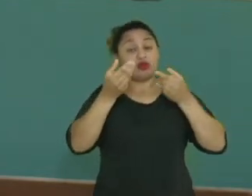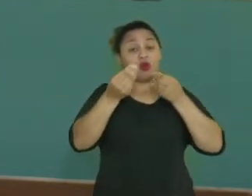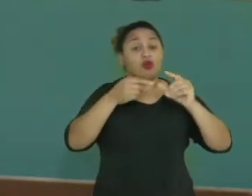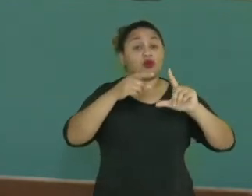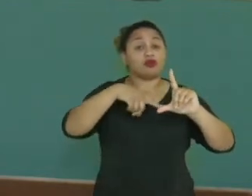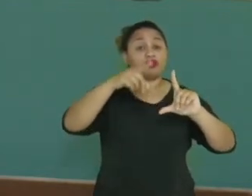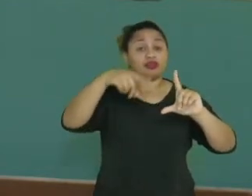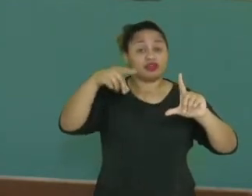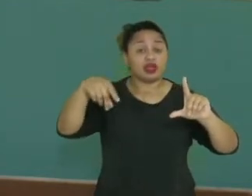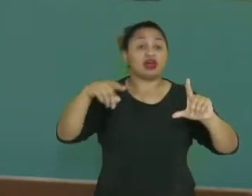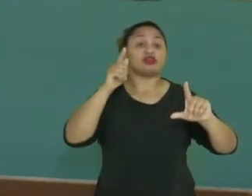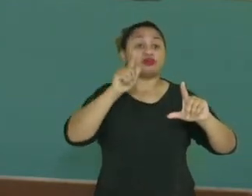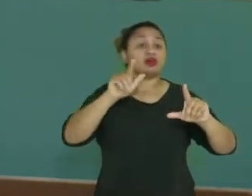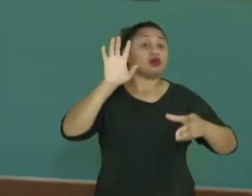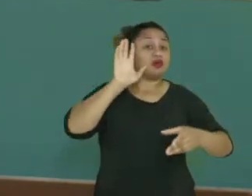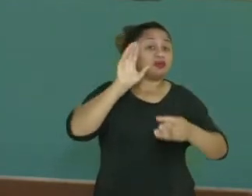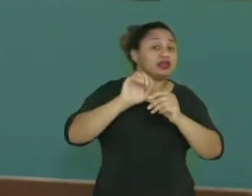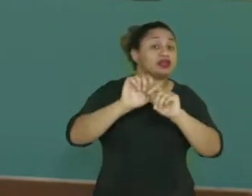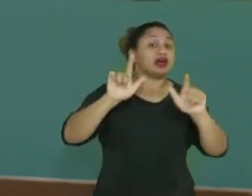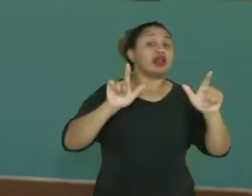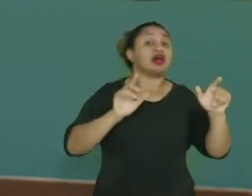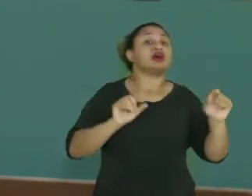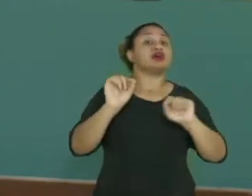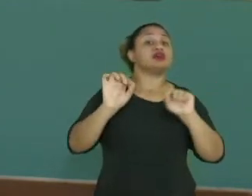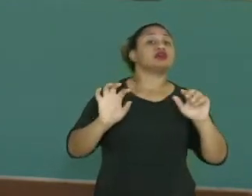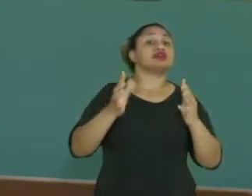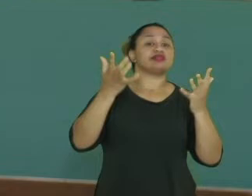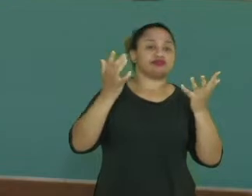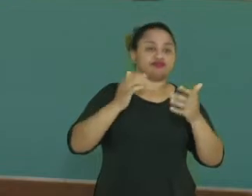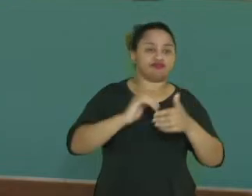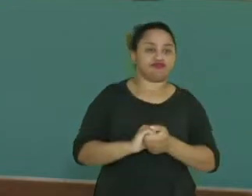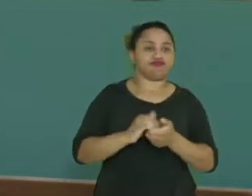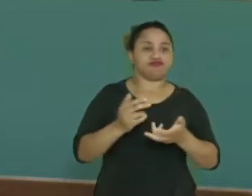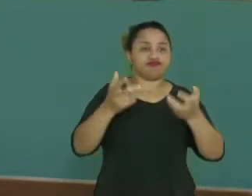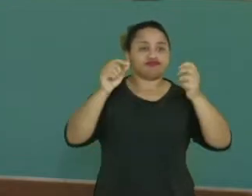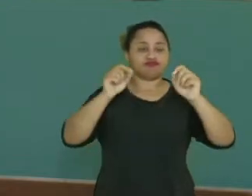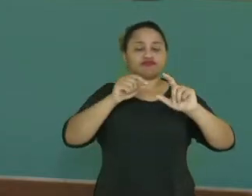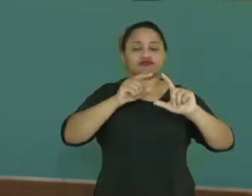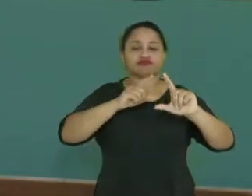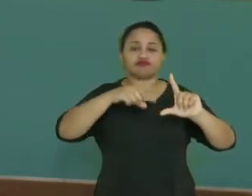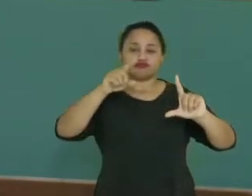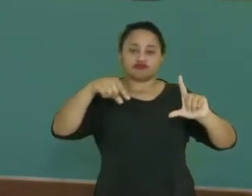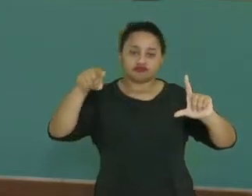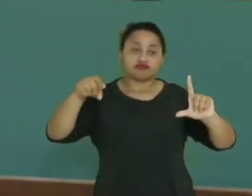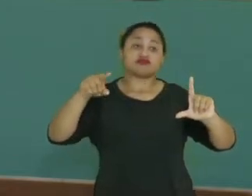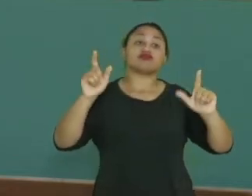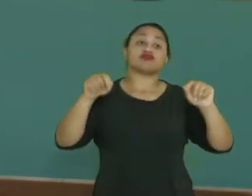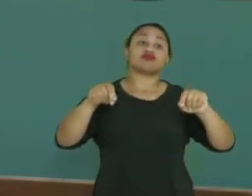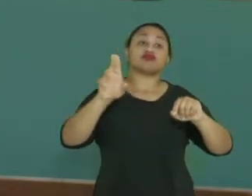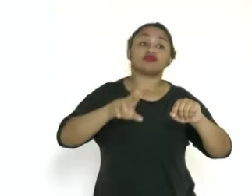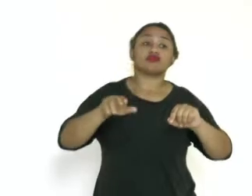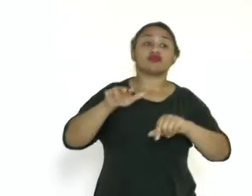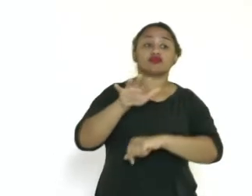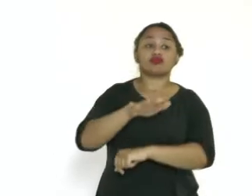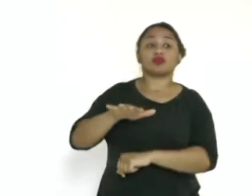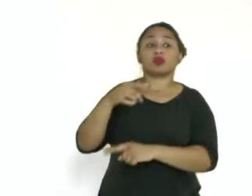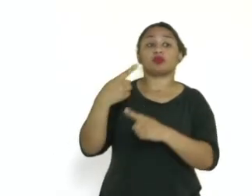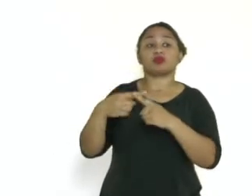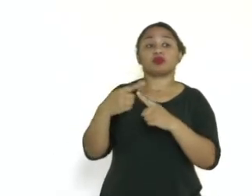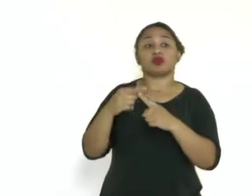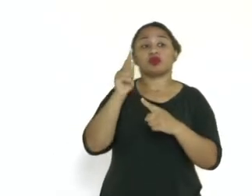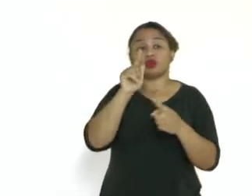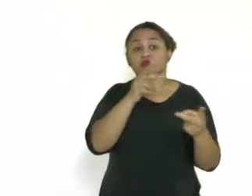ver esse comportamento do que está acontecendo. Então aqui, ó, esse gráfico de segmentos, ele pode ser usado nessa situação, pois